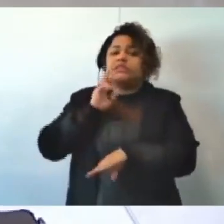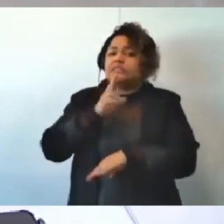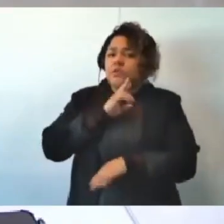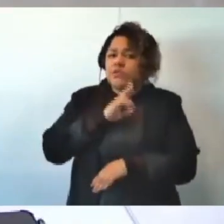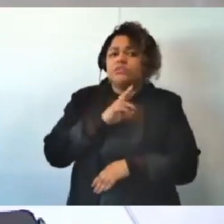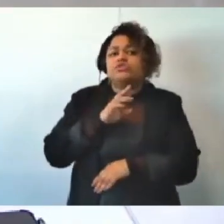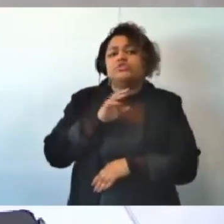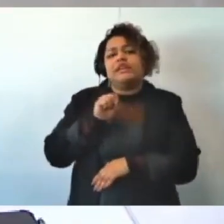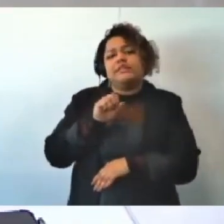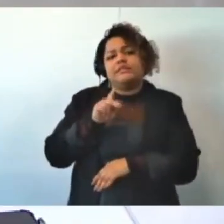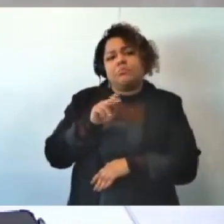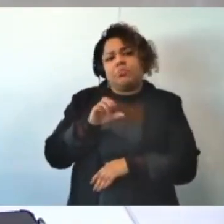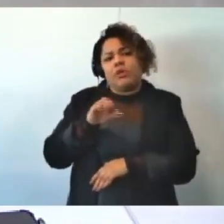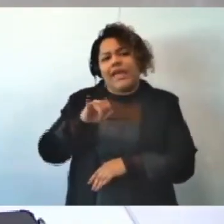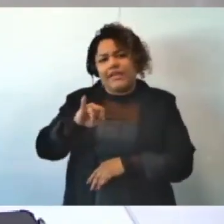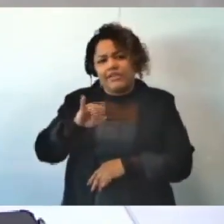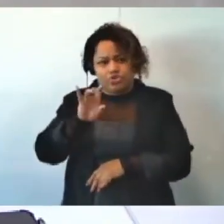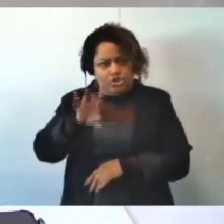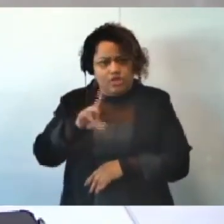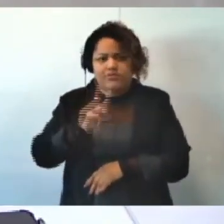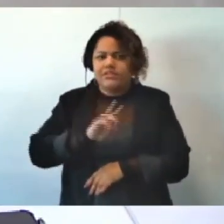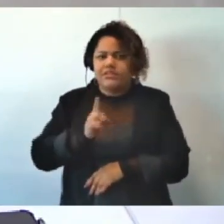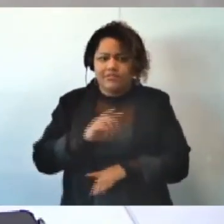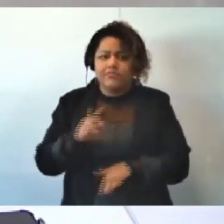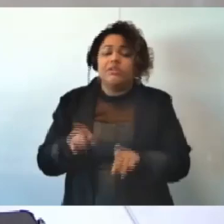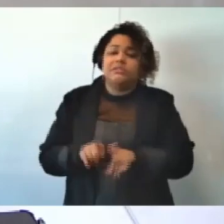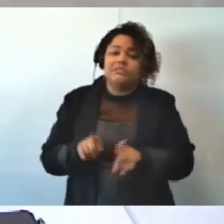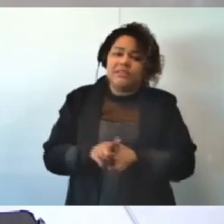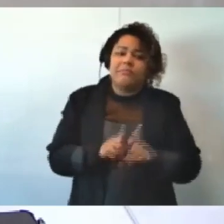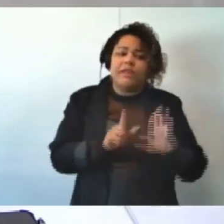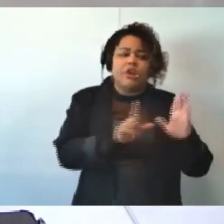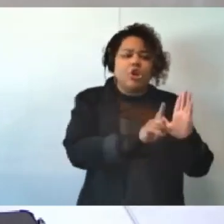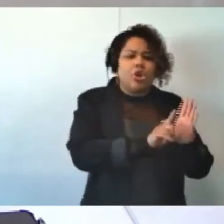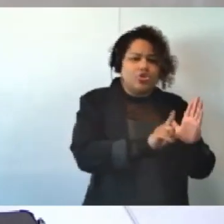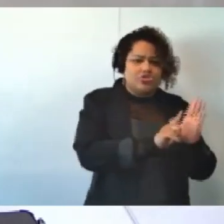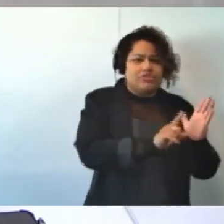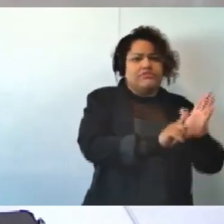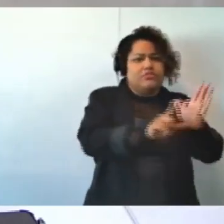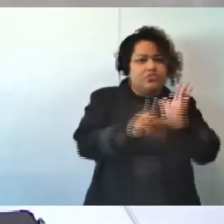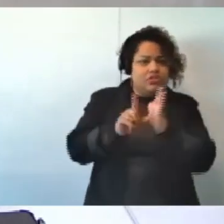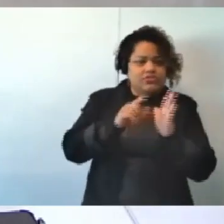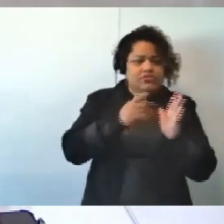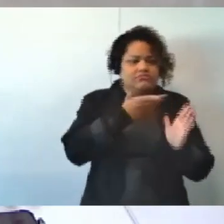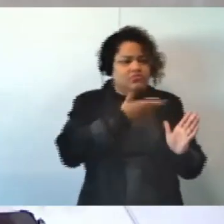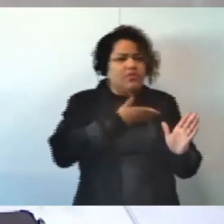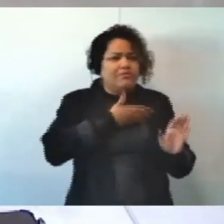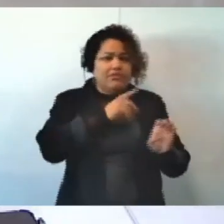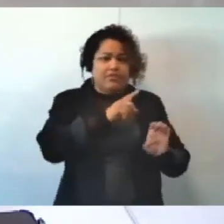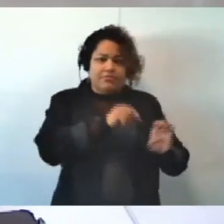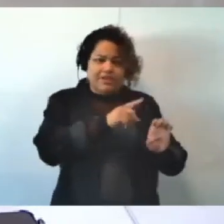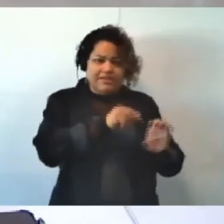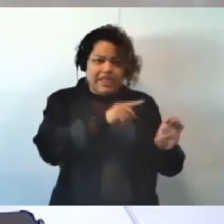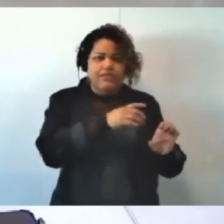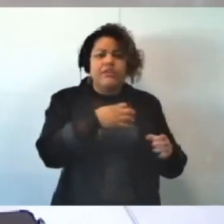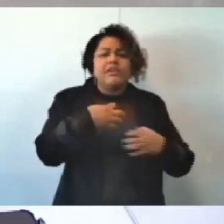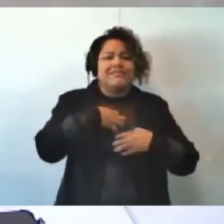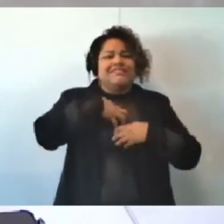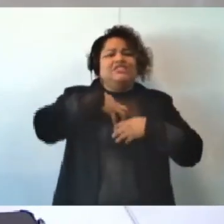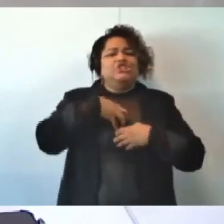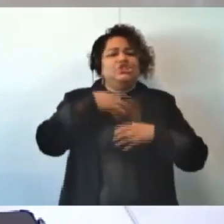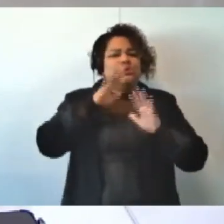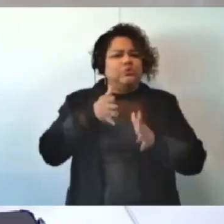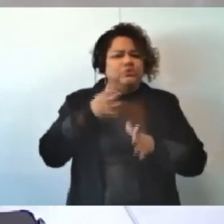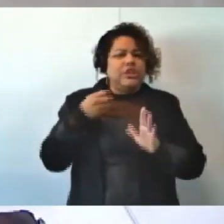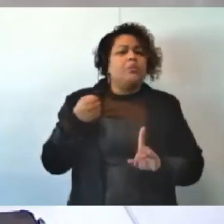como o nosso amigo aqui, que também é empresário, e que já está sentindo os impactos disso, pela dificuldade dos clientes